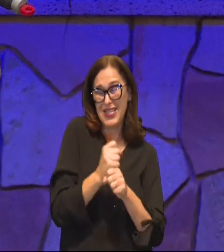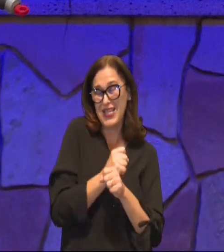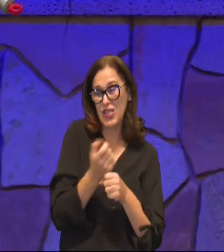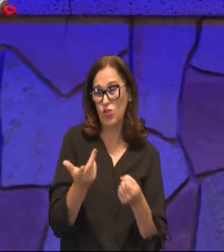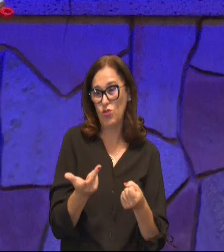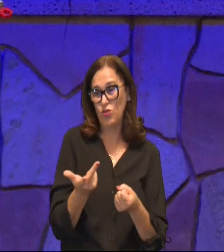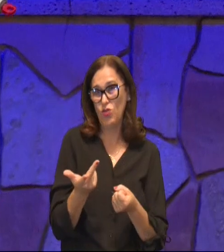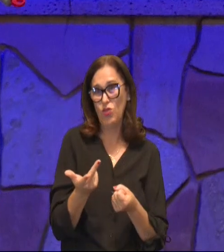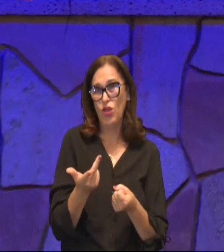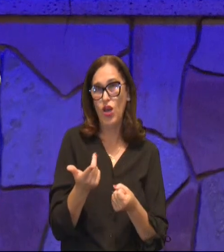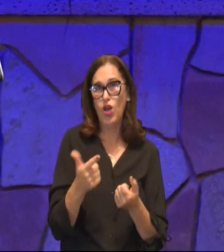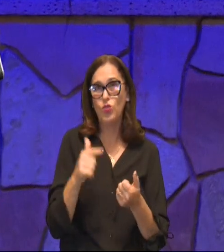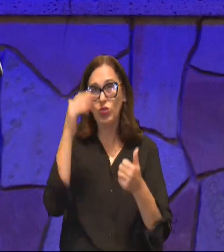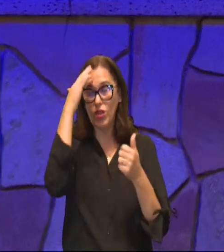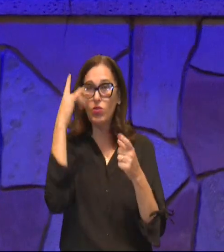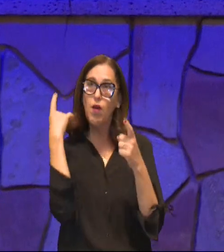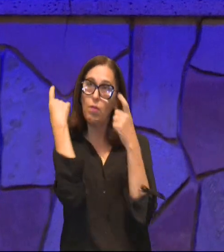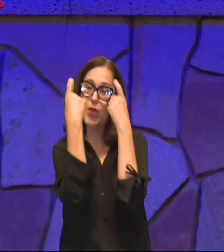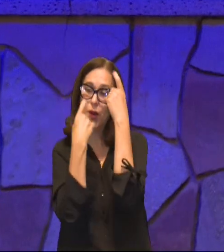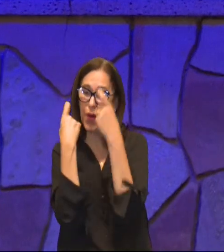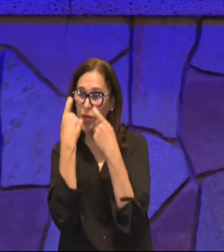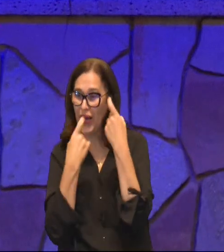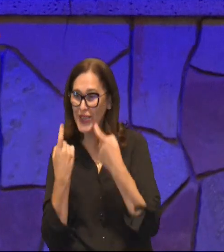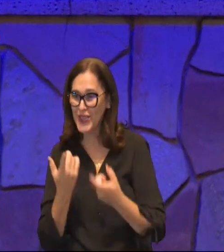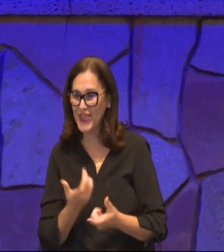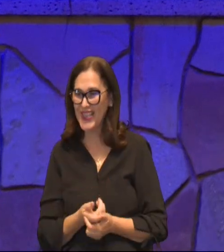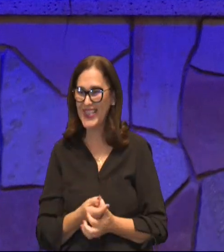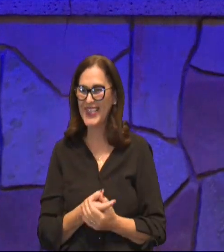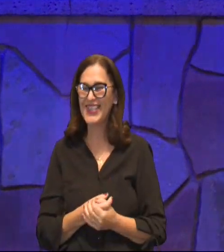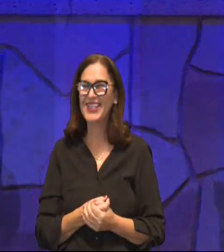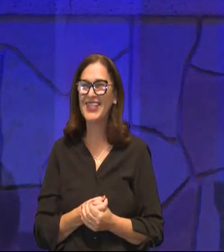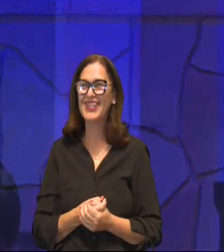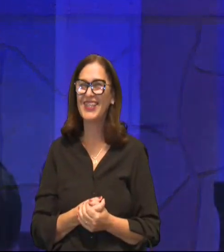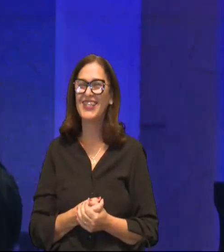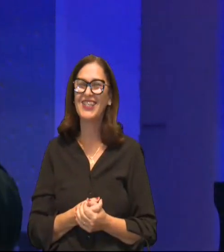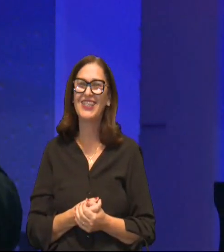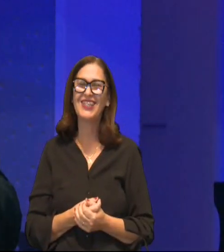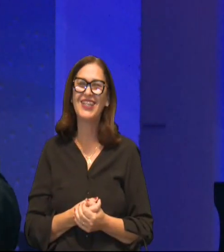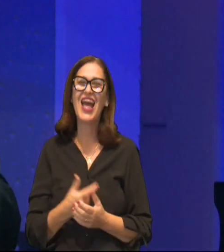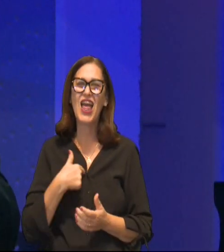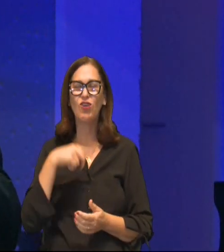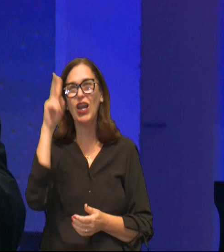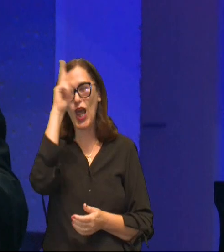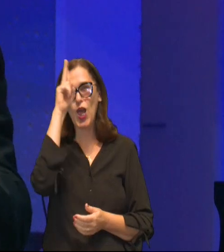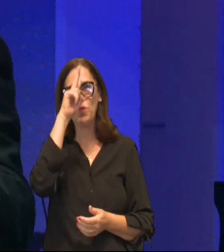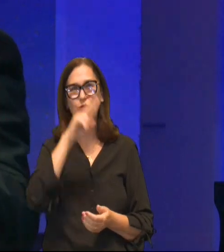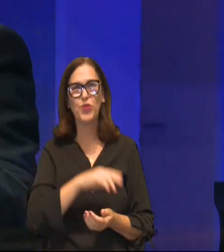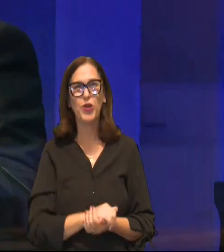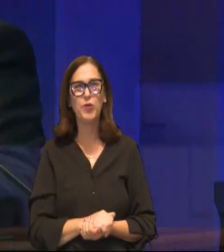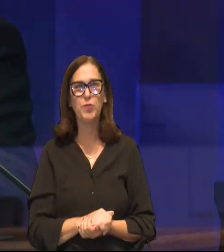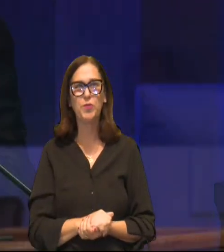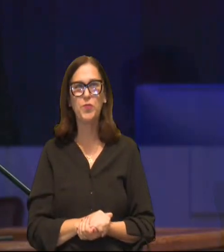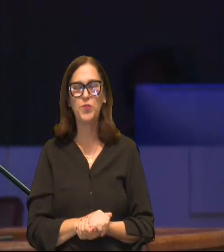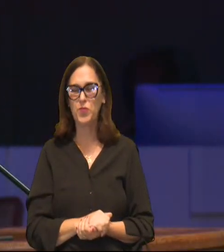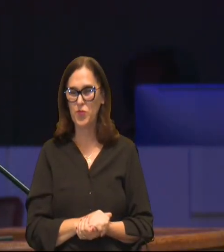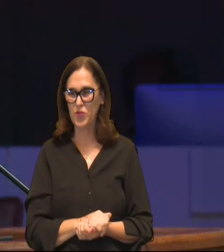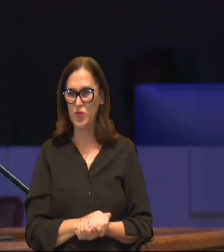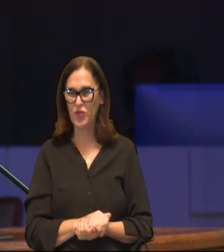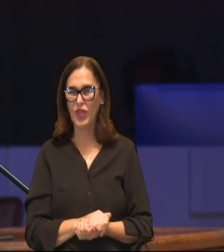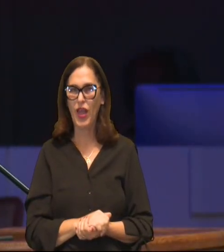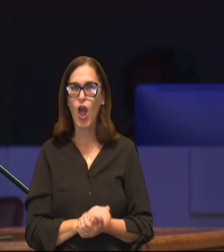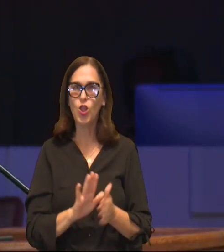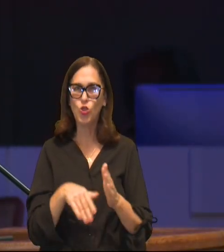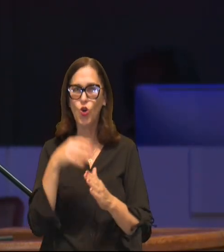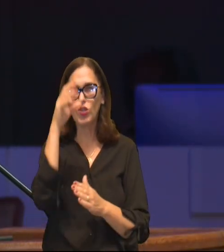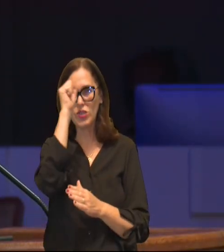geralmente não tem sonhos, tem preocupações. Eu me lembro, queridos, que todo sábado